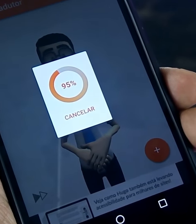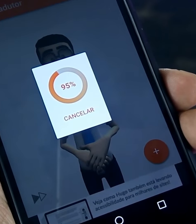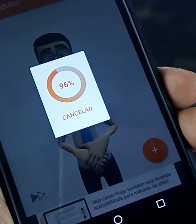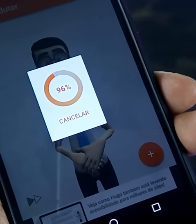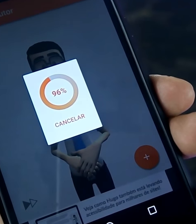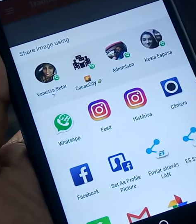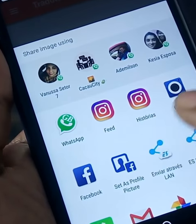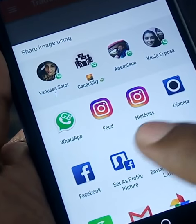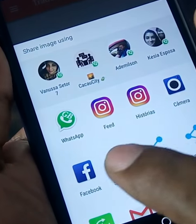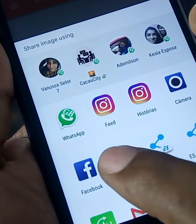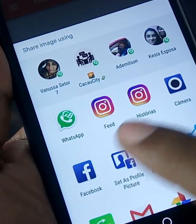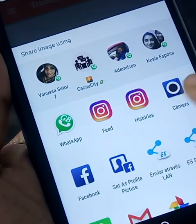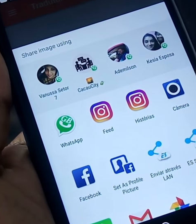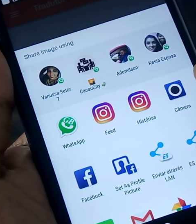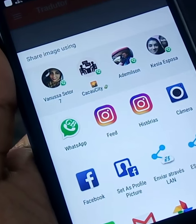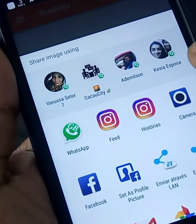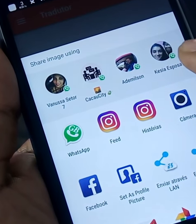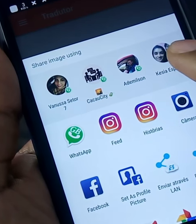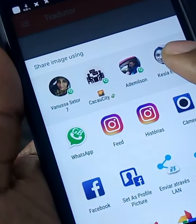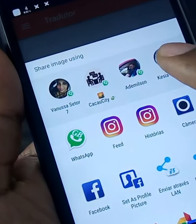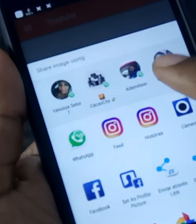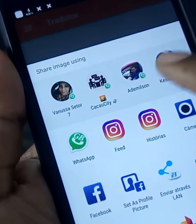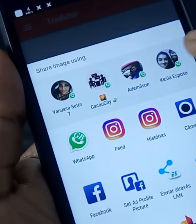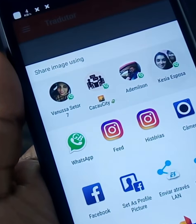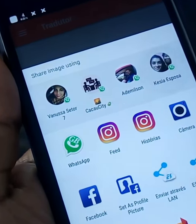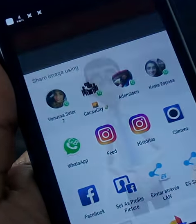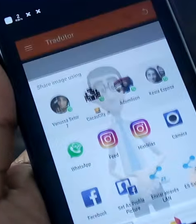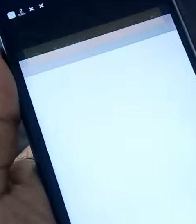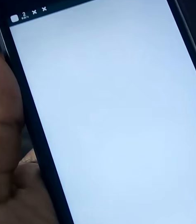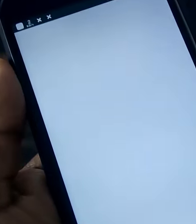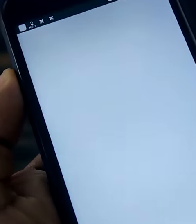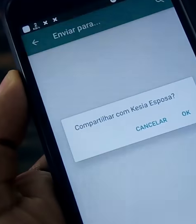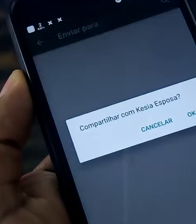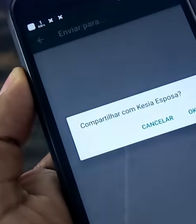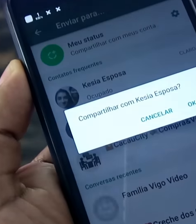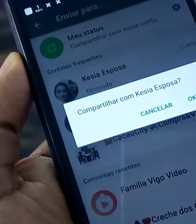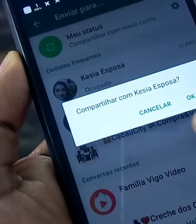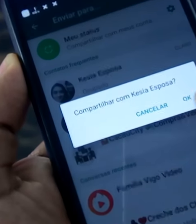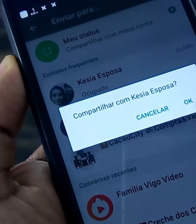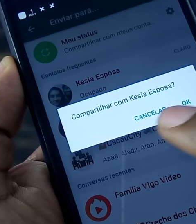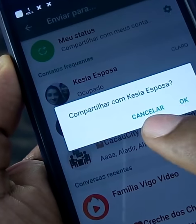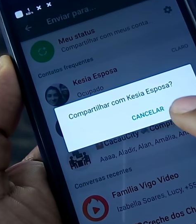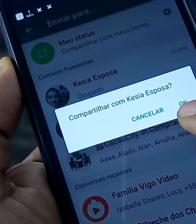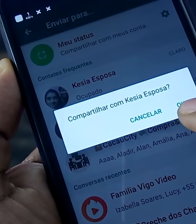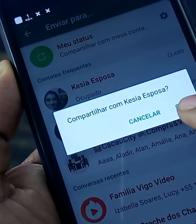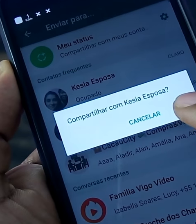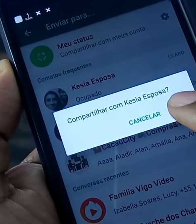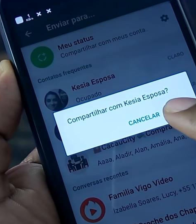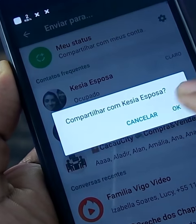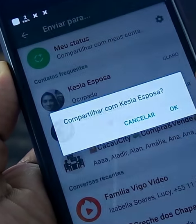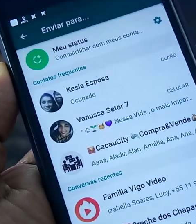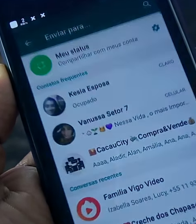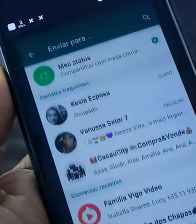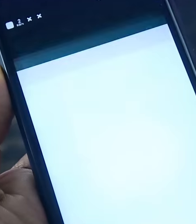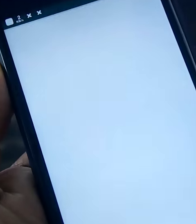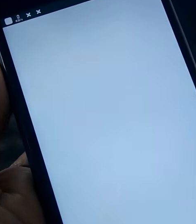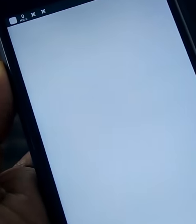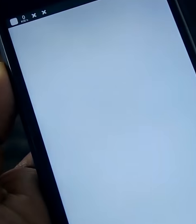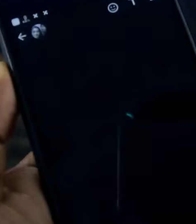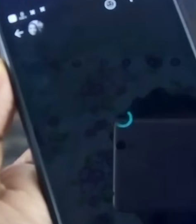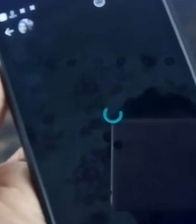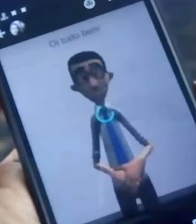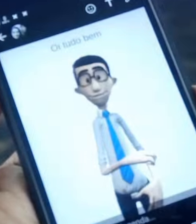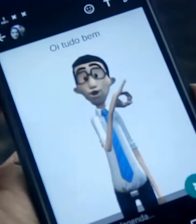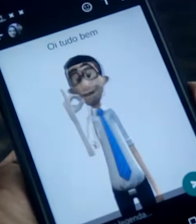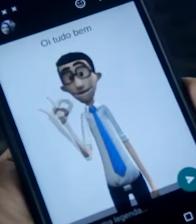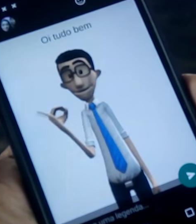você a se comunicar. Então, beleza. Aqui, ó. Vou mandar aqui para minha esposa. Vou clicar aqui em casa e esposa. Vou mandar para o WhatsApp. Compartilhar com casa e esposa. Ok.